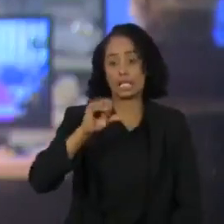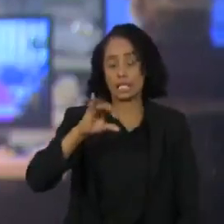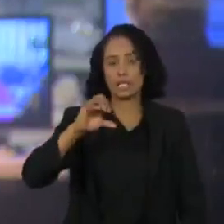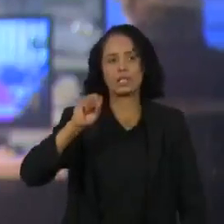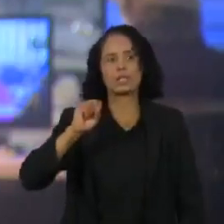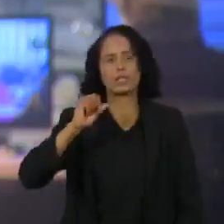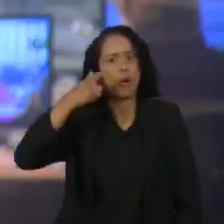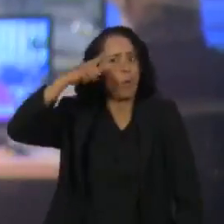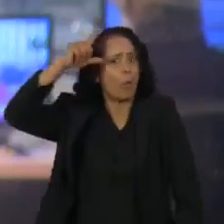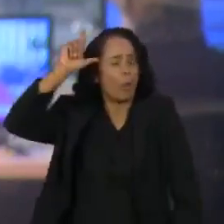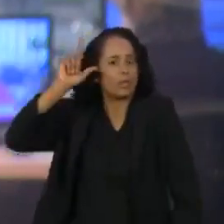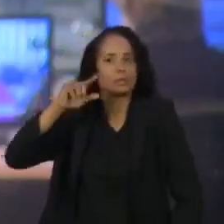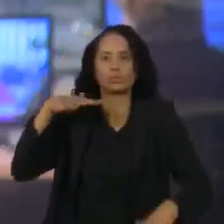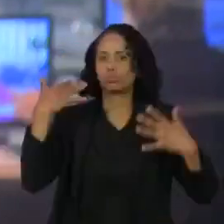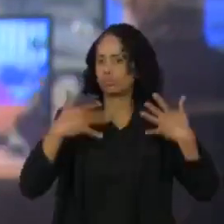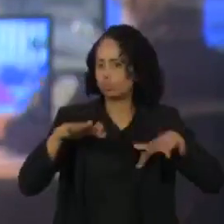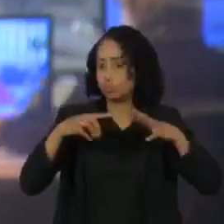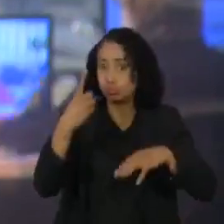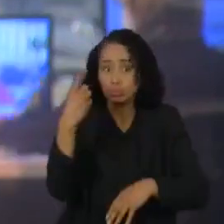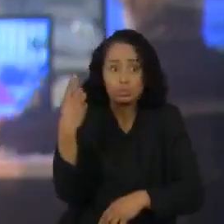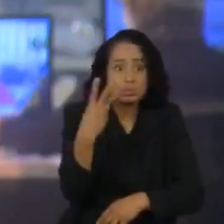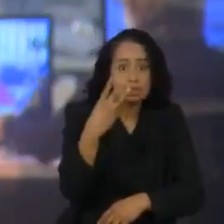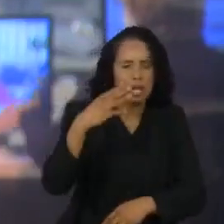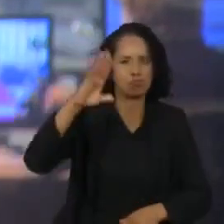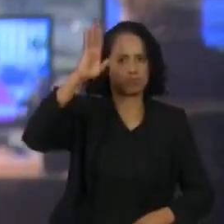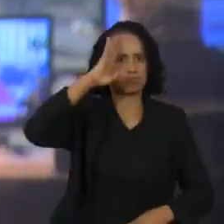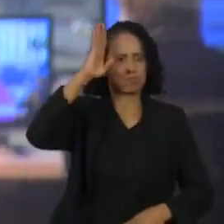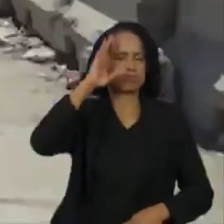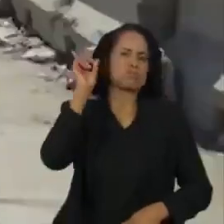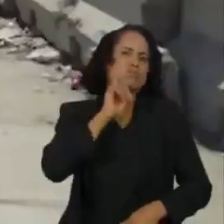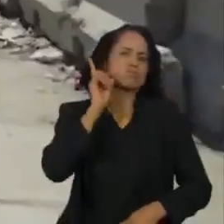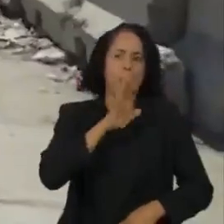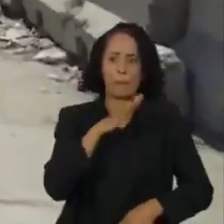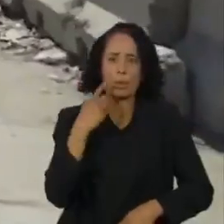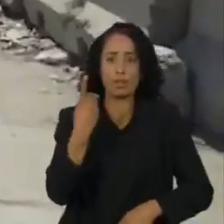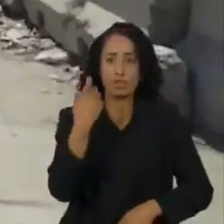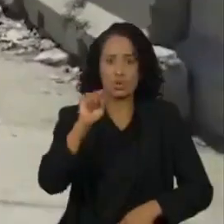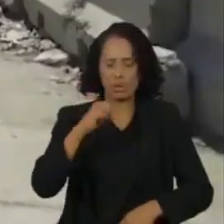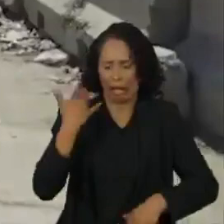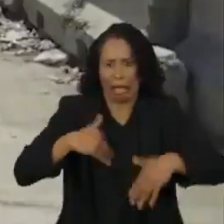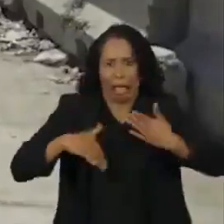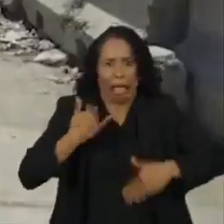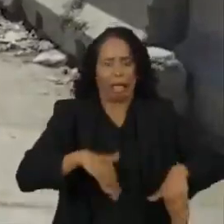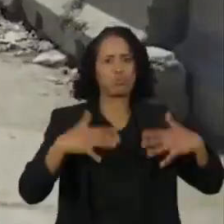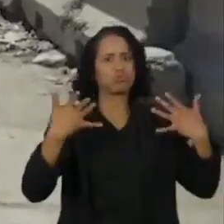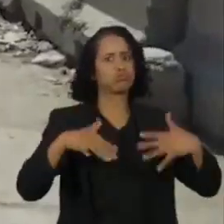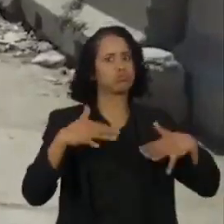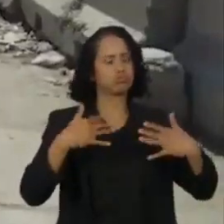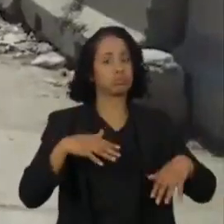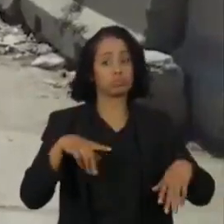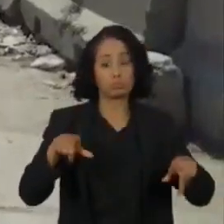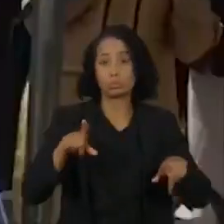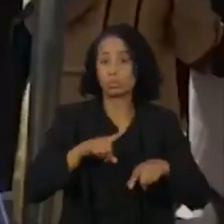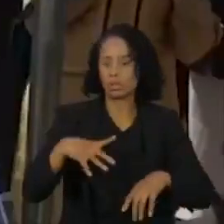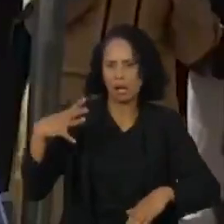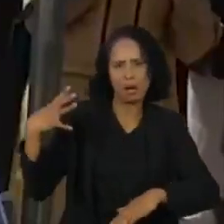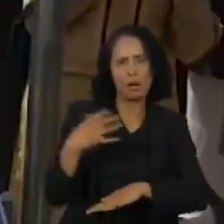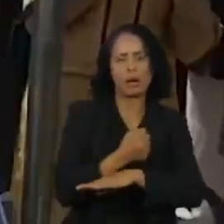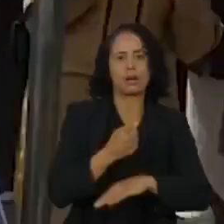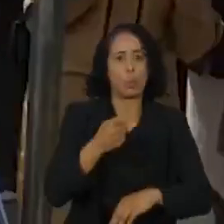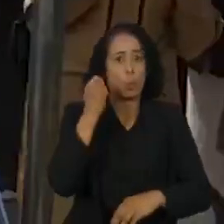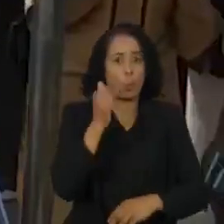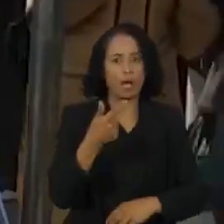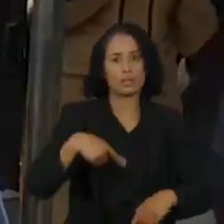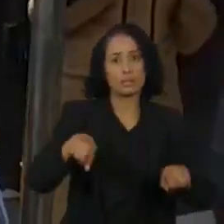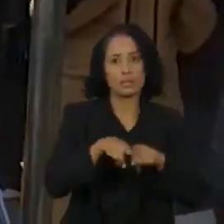13 soldados americanos morreram e 18 ficaram feridos apesar da ameaça de novos ataques dezenas de pessoas